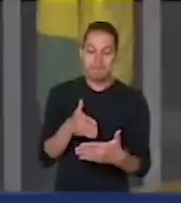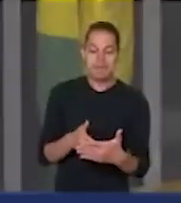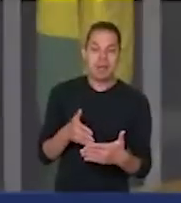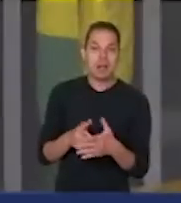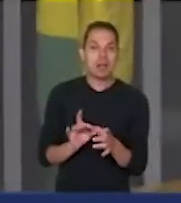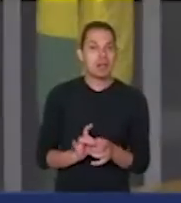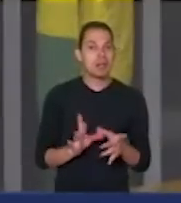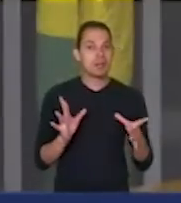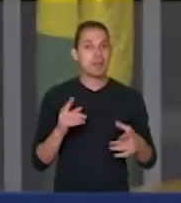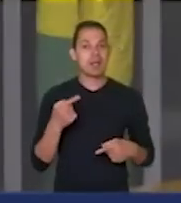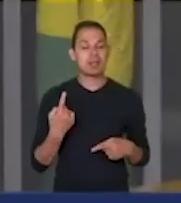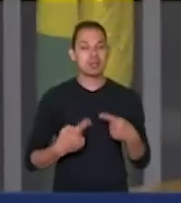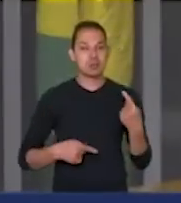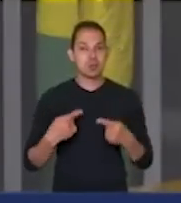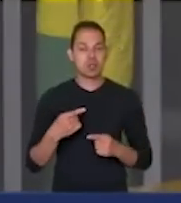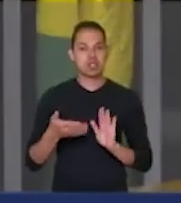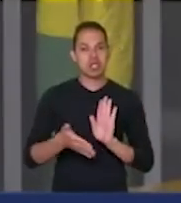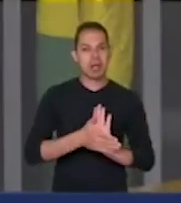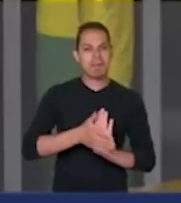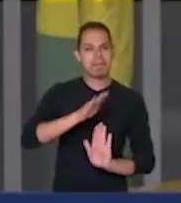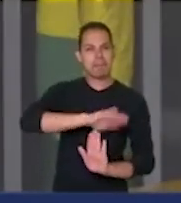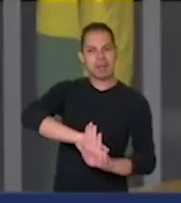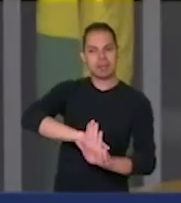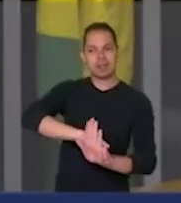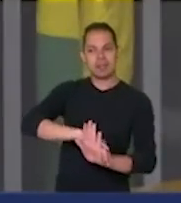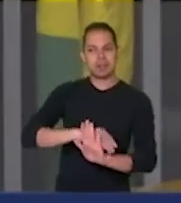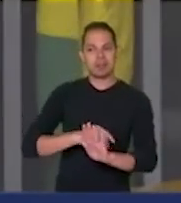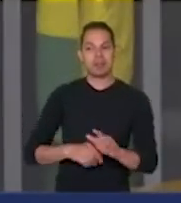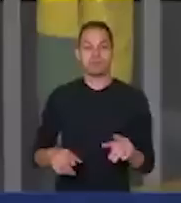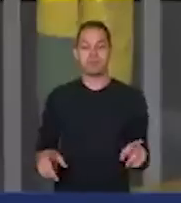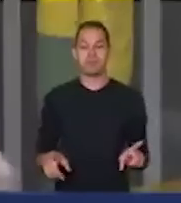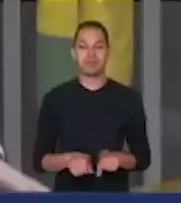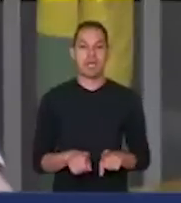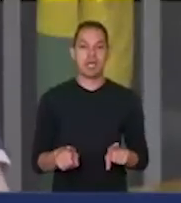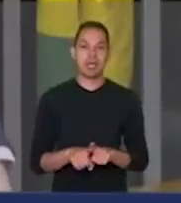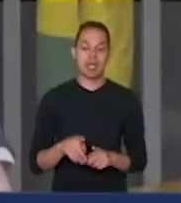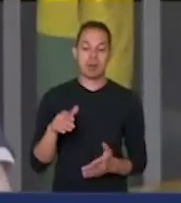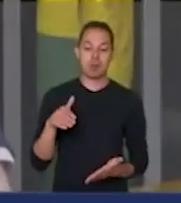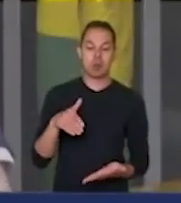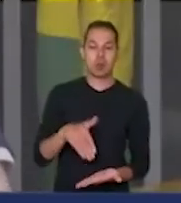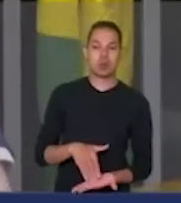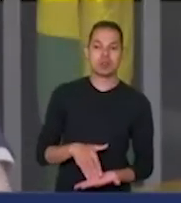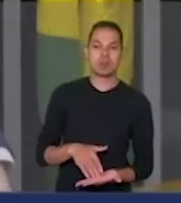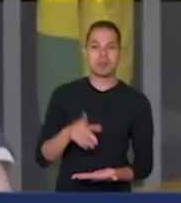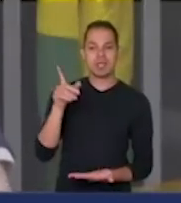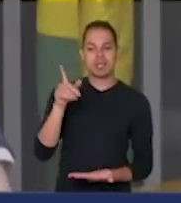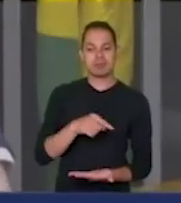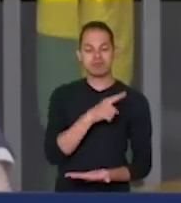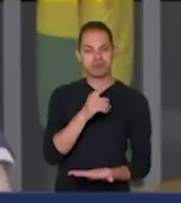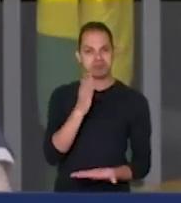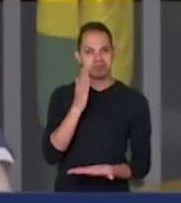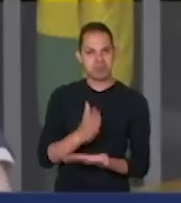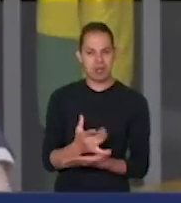política ameaçada. E por fim, que se cesse o financiamento